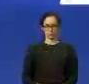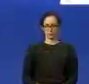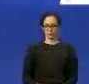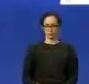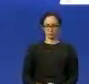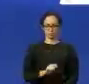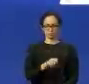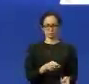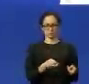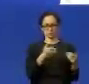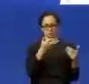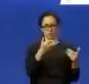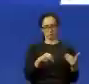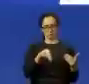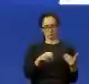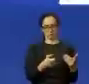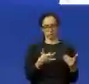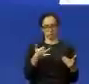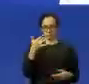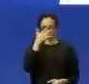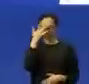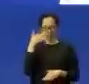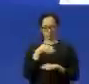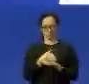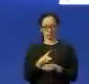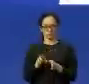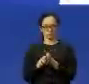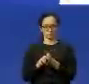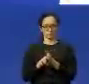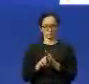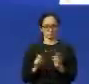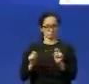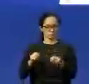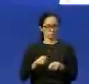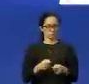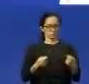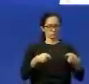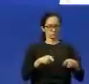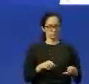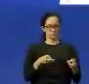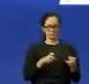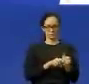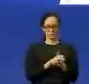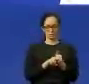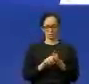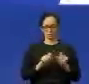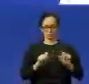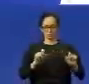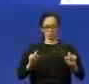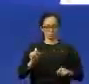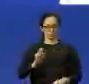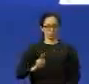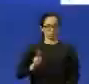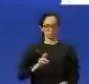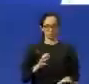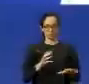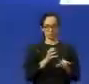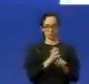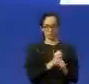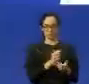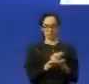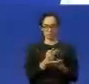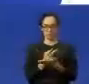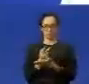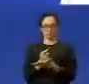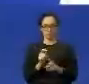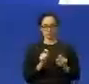um parâmetro e o N é o número de pessoas entrevistadas na pesquisa. Ele quer saber qual deverá ser a pesquisa utilizada. Então, você vai ter que calcular o erro de cada uma